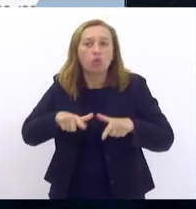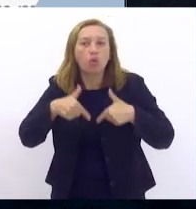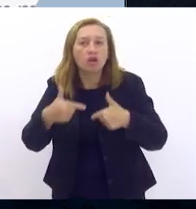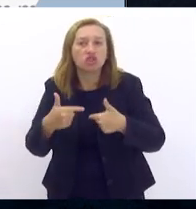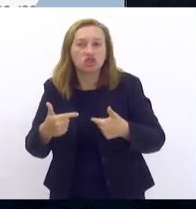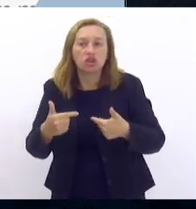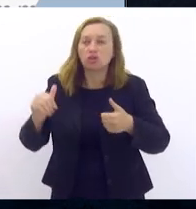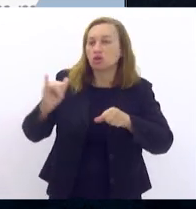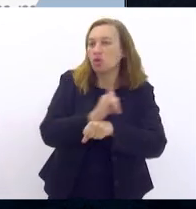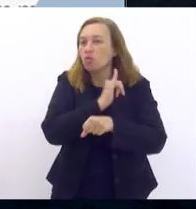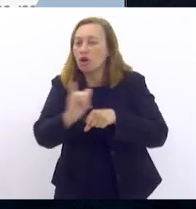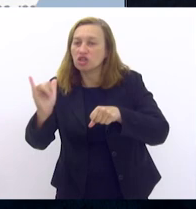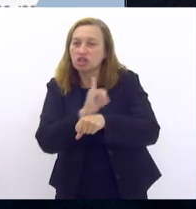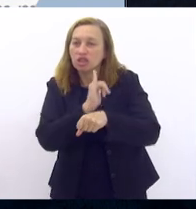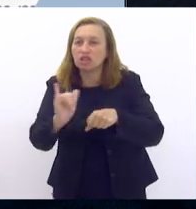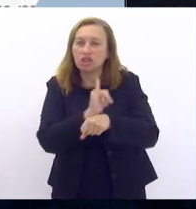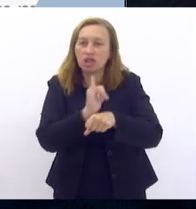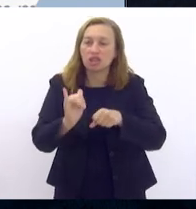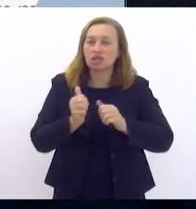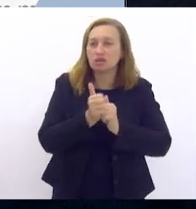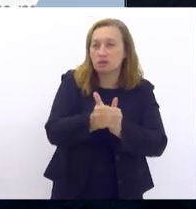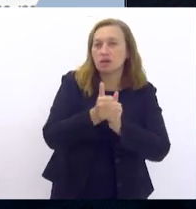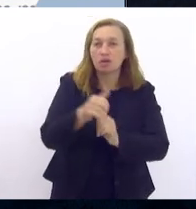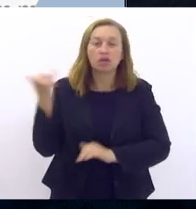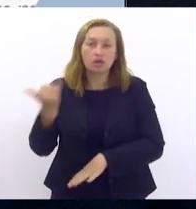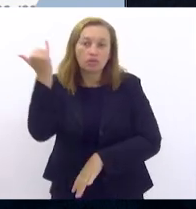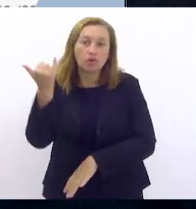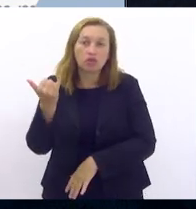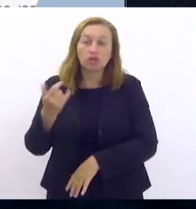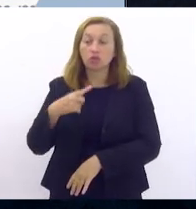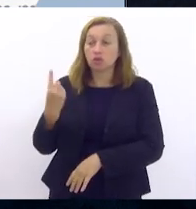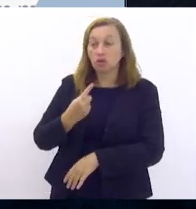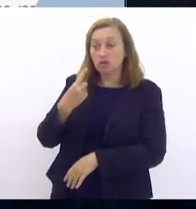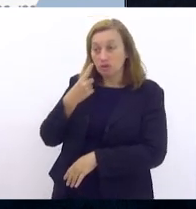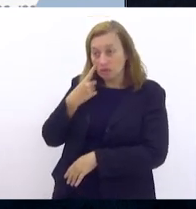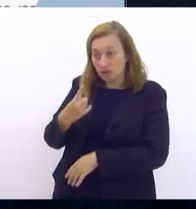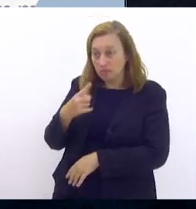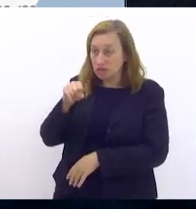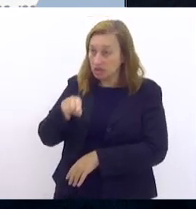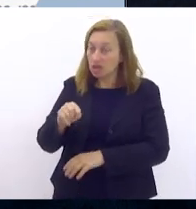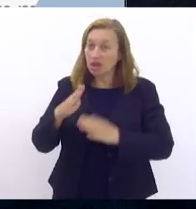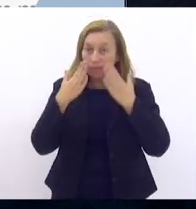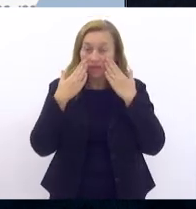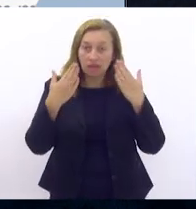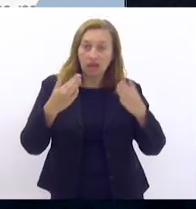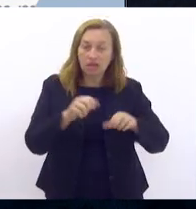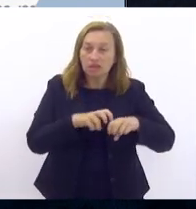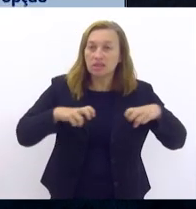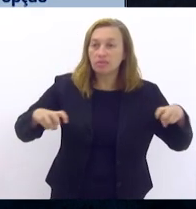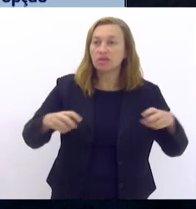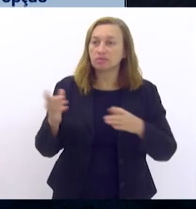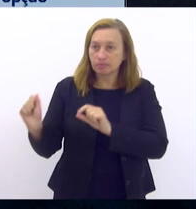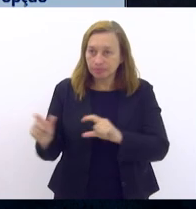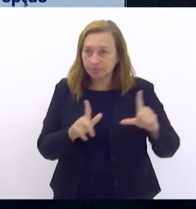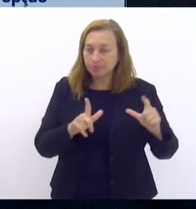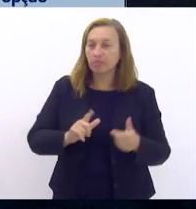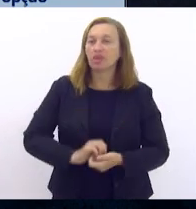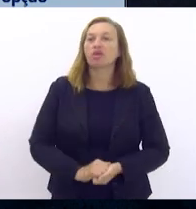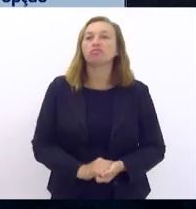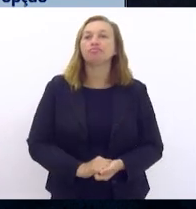de articular segmentos importantes como estão aqui representados nessa mesa pode passar